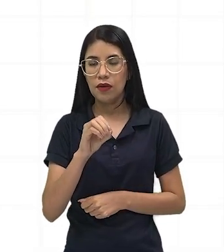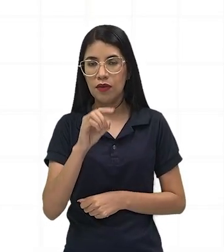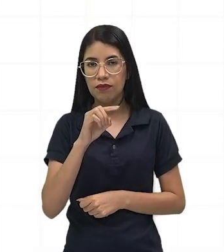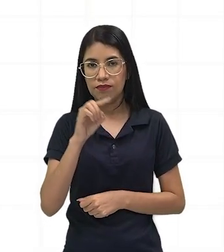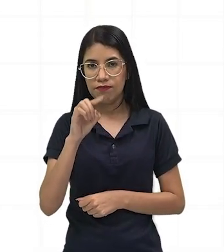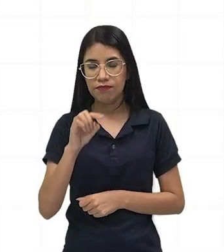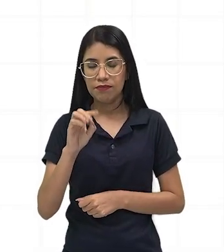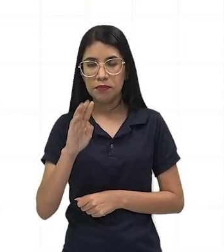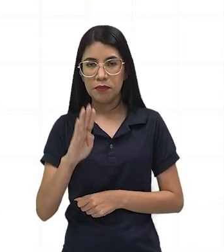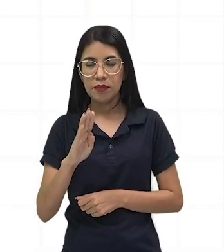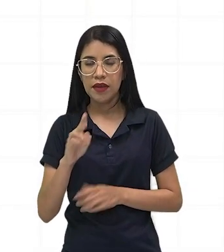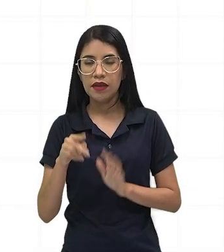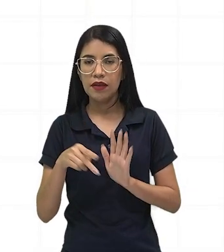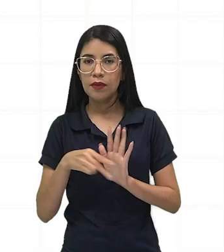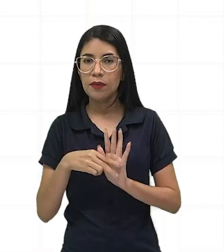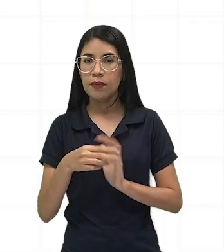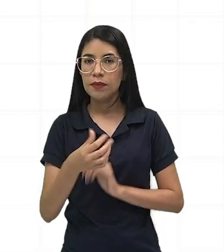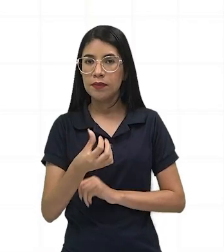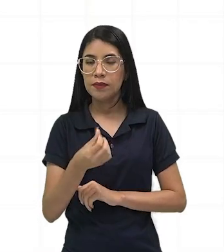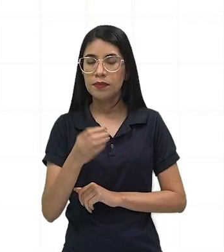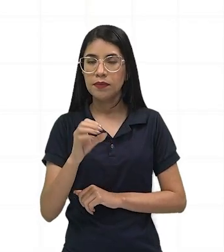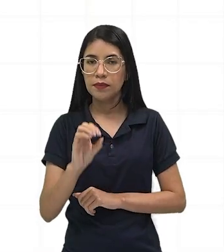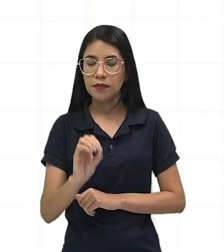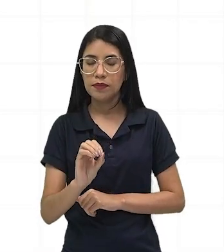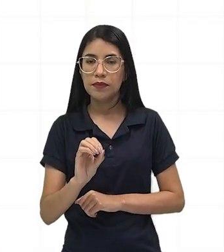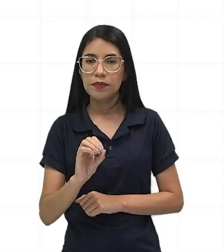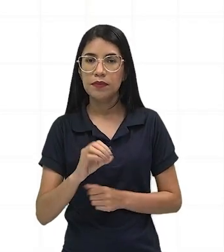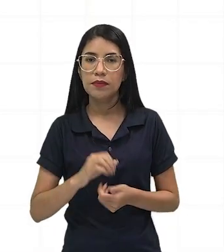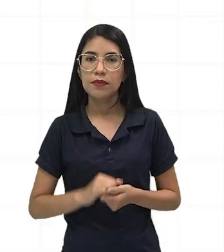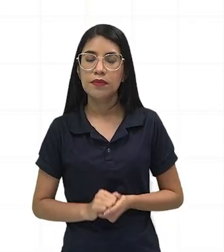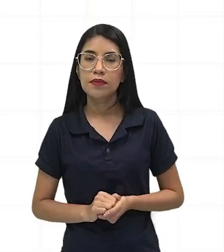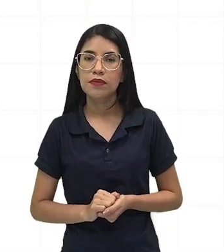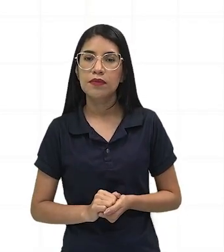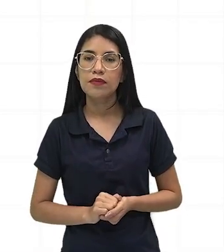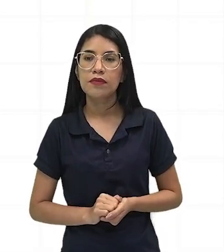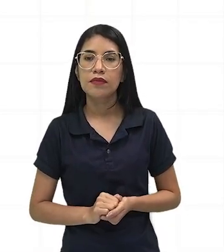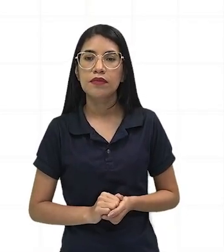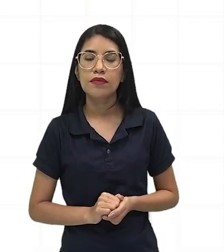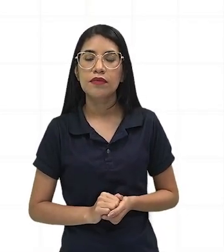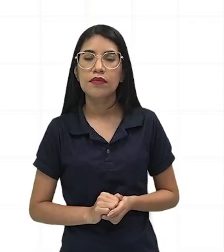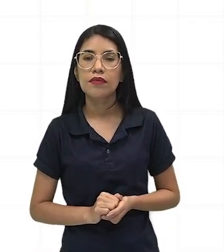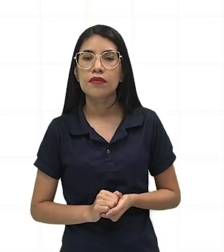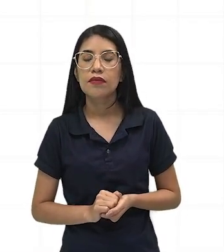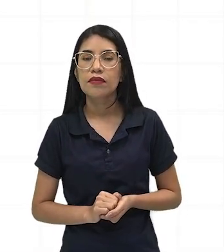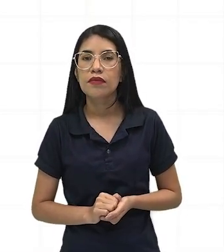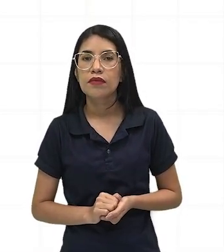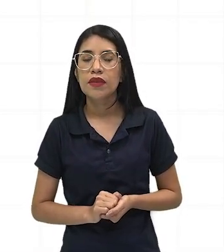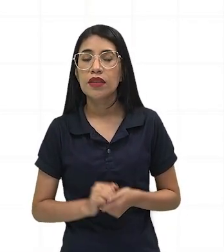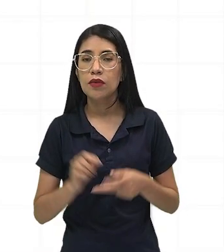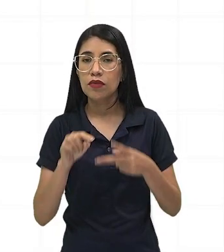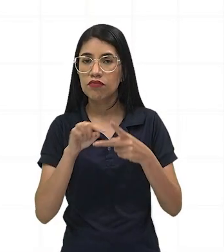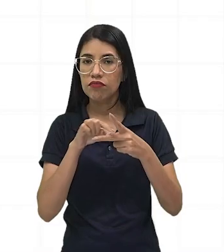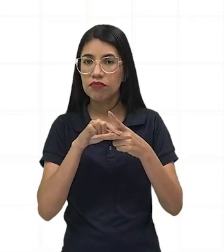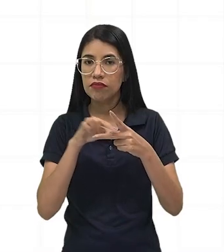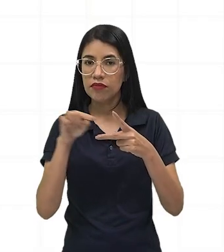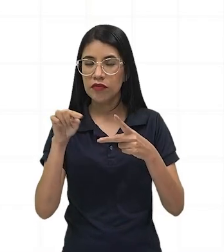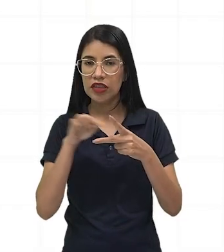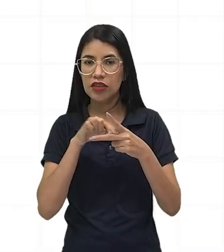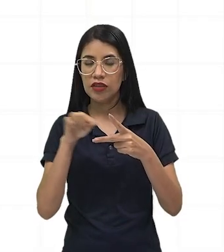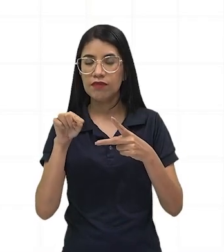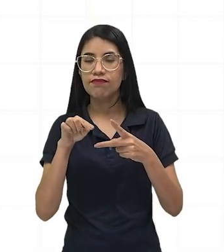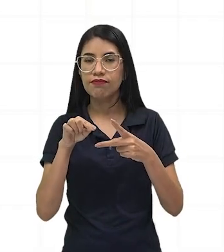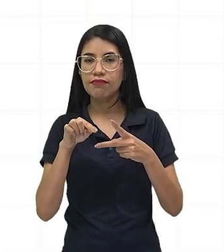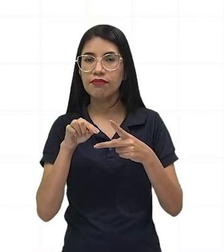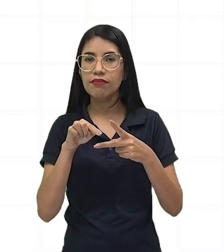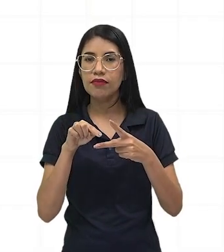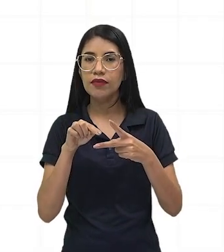graus. Tudo bem? E aí agora eu tenho que eu cortei, né? Passei ali uma bissetriz.